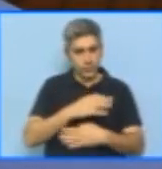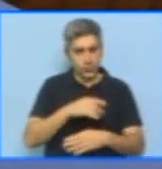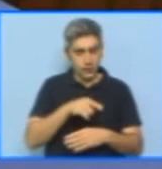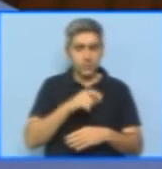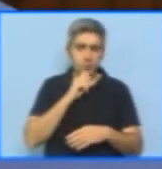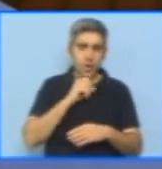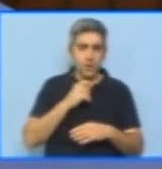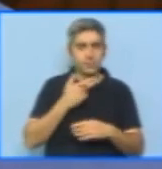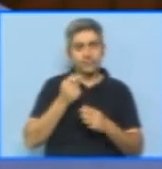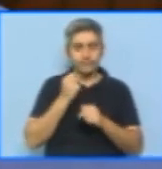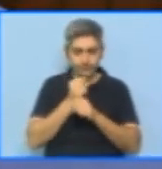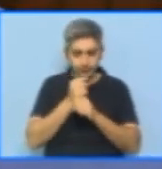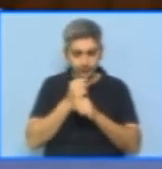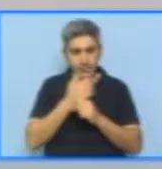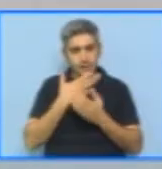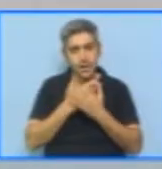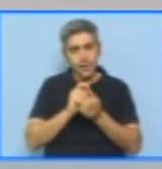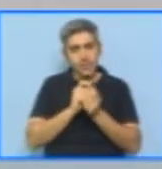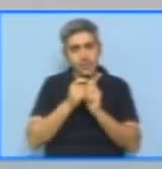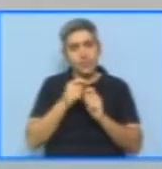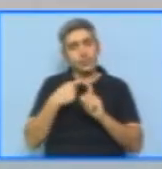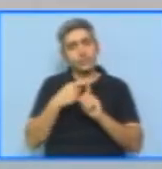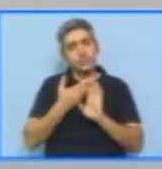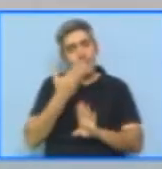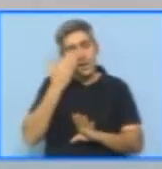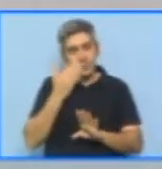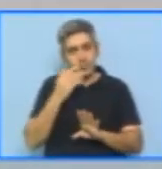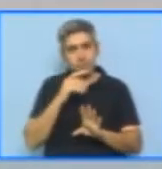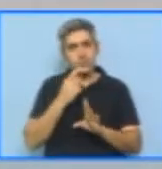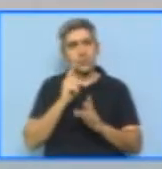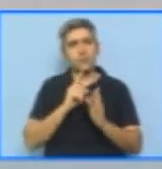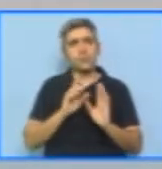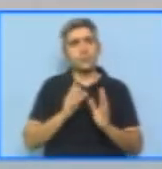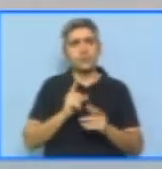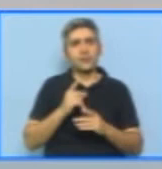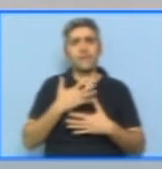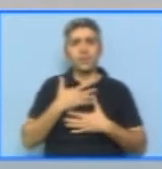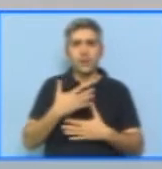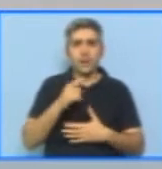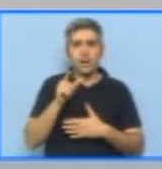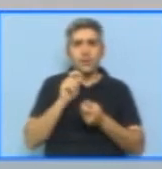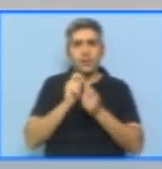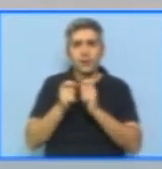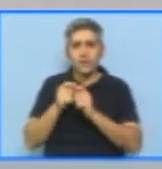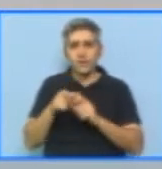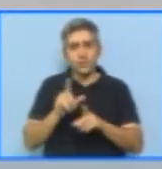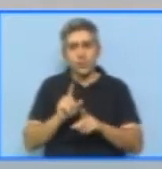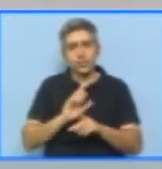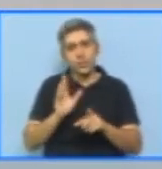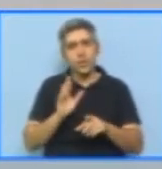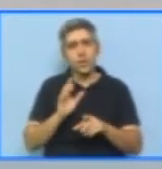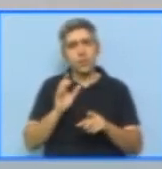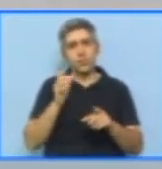de ser positivos para os factos, porque de facto não há necessidade, não há sequer vontade de alterar os factos,